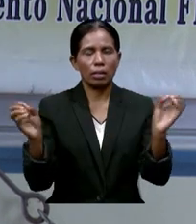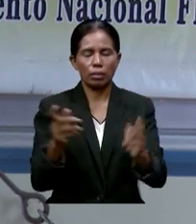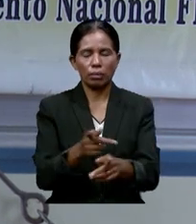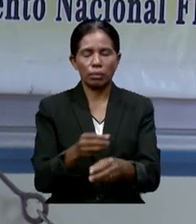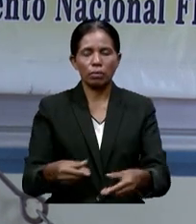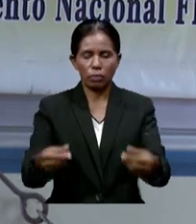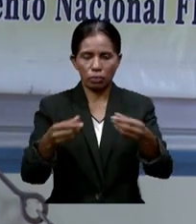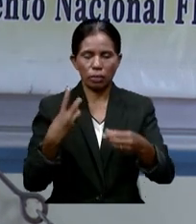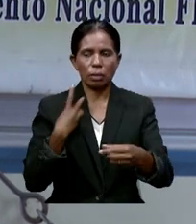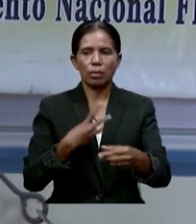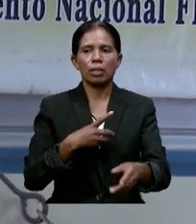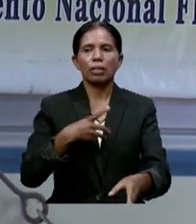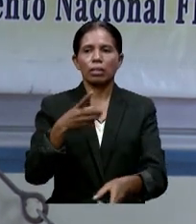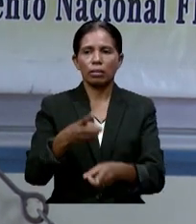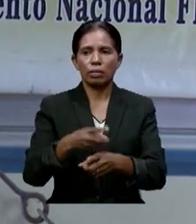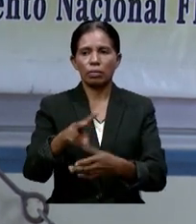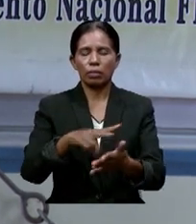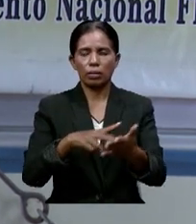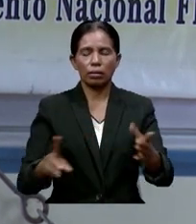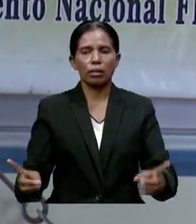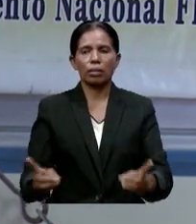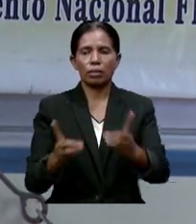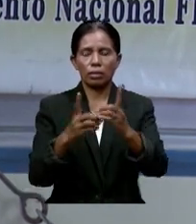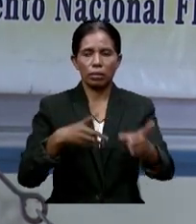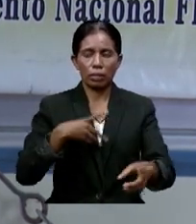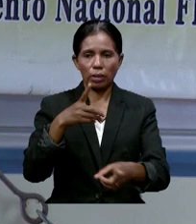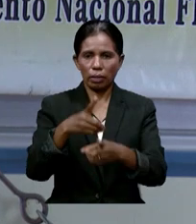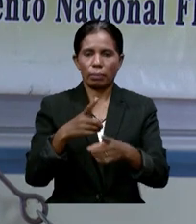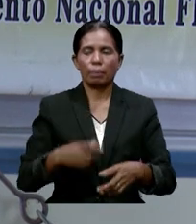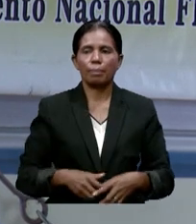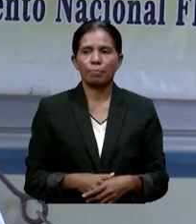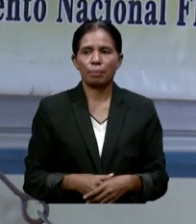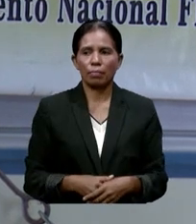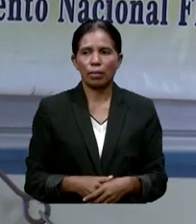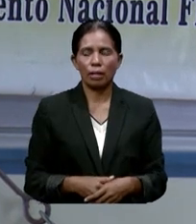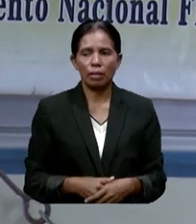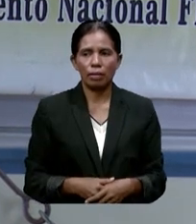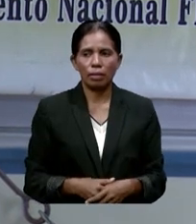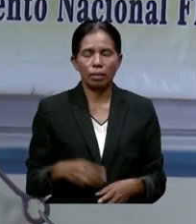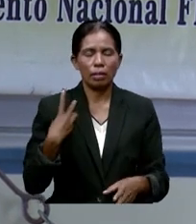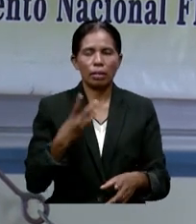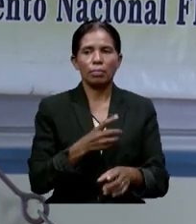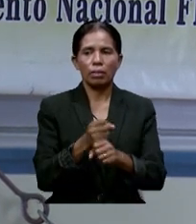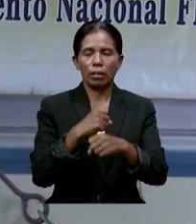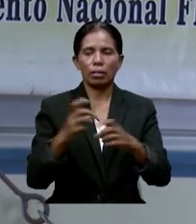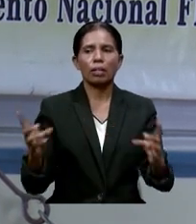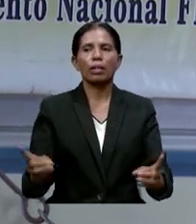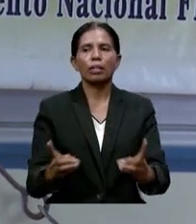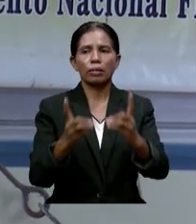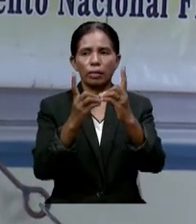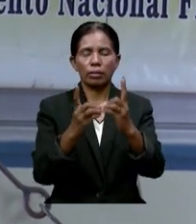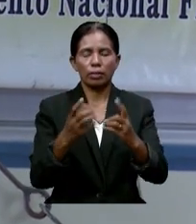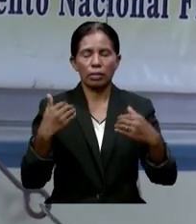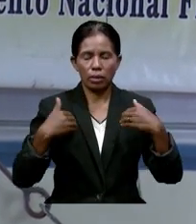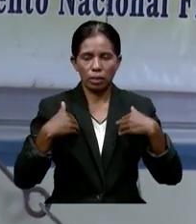direito. Halo, violação a sorte a minha direito. Nem momento a minha audiência nem, e a